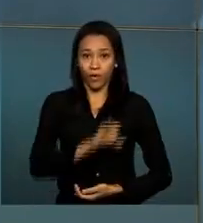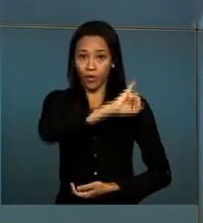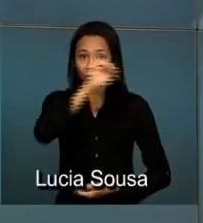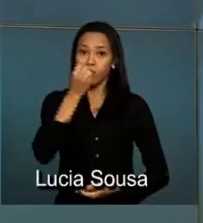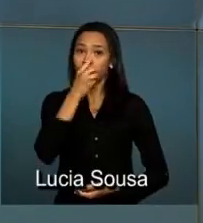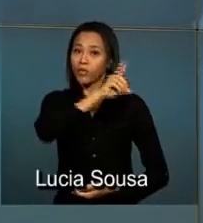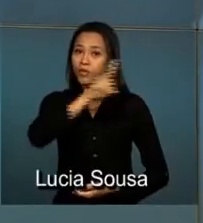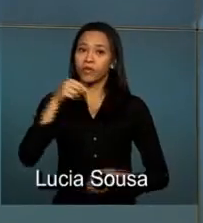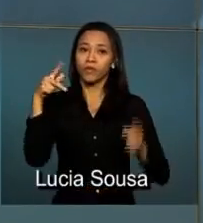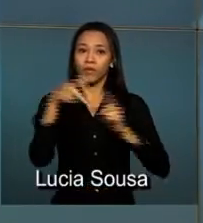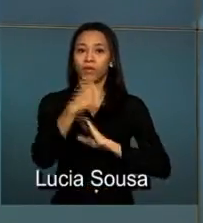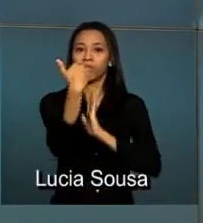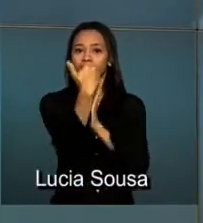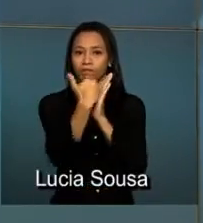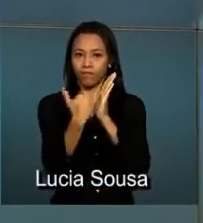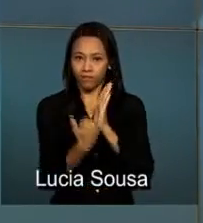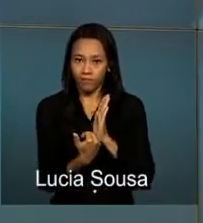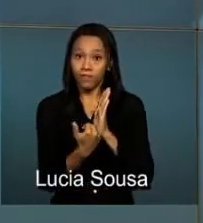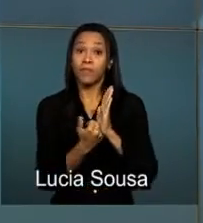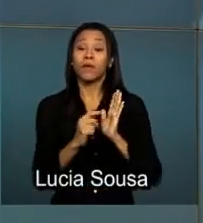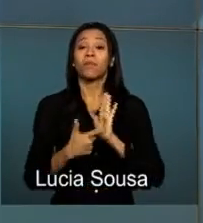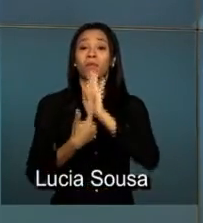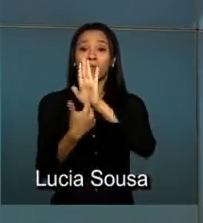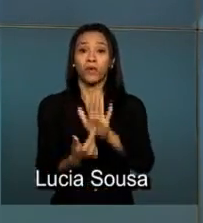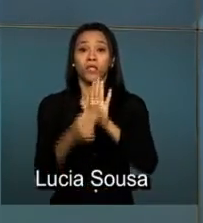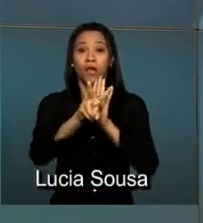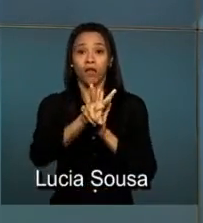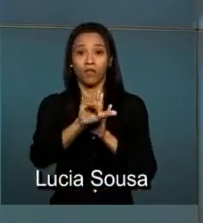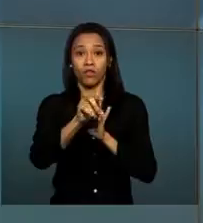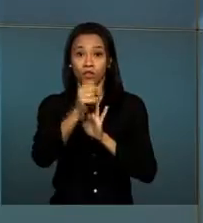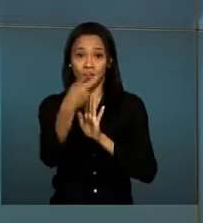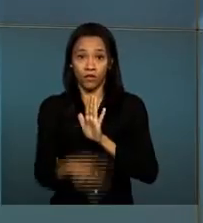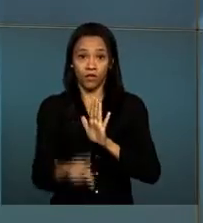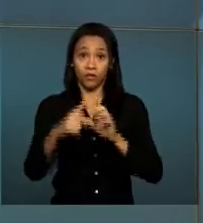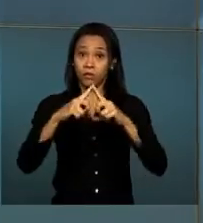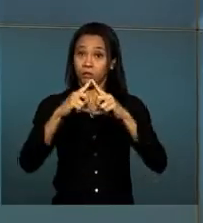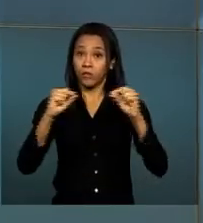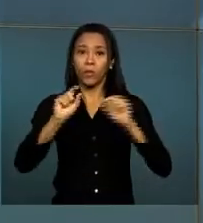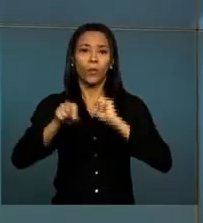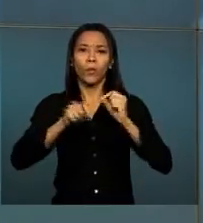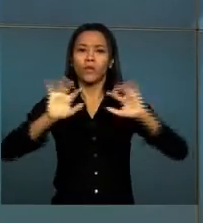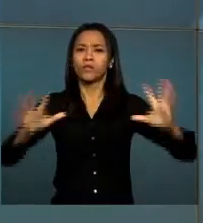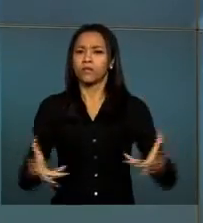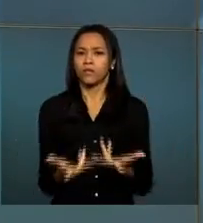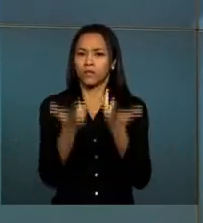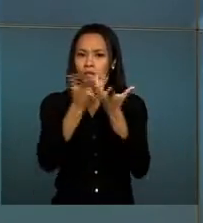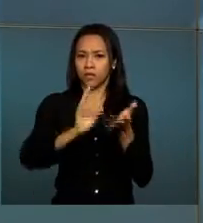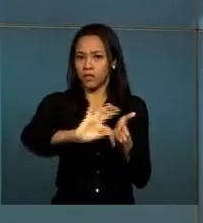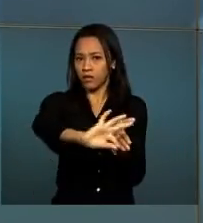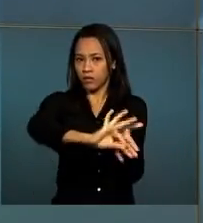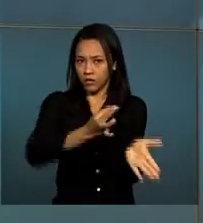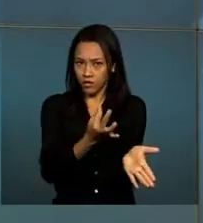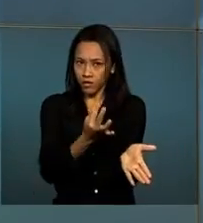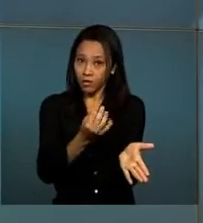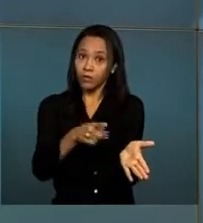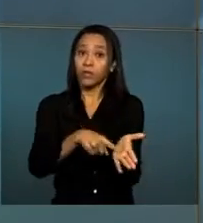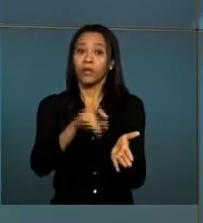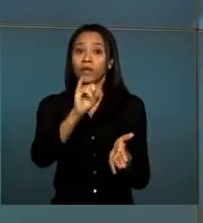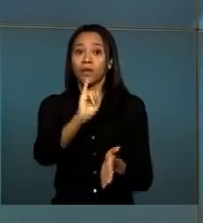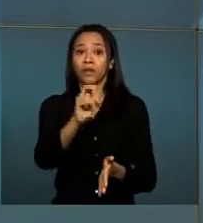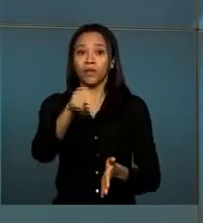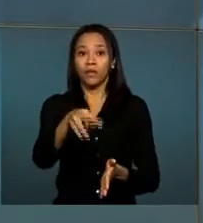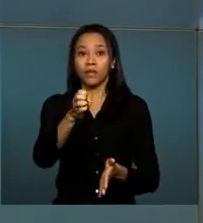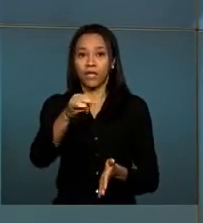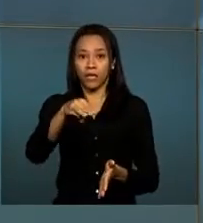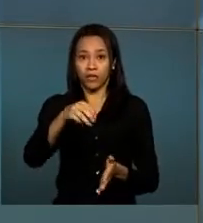Olá, bom dia. Interrompemos a programação para transmitir ao vivo, aqui de Brasília, a cerimônia de assinatura da Portaria